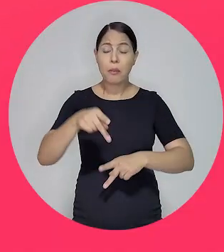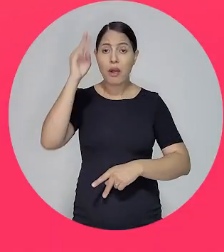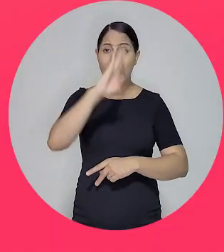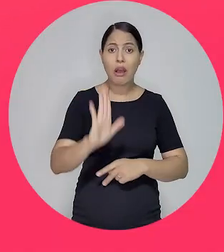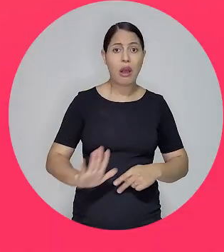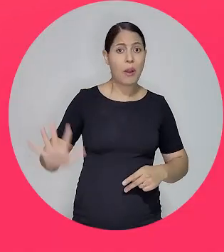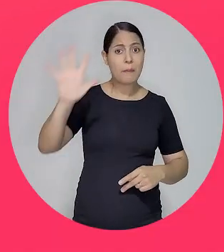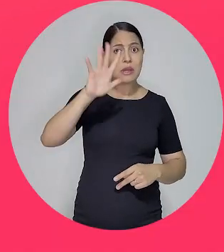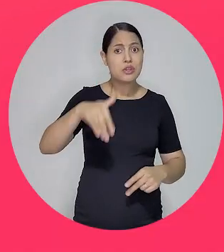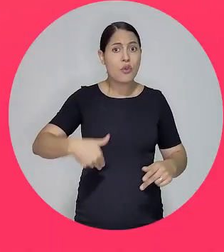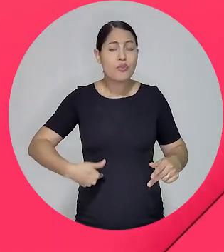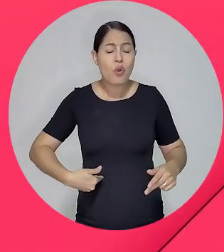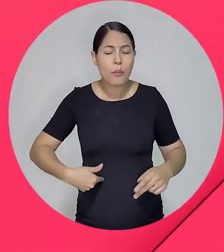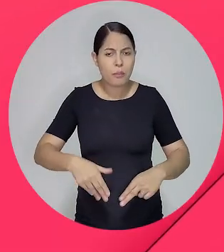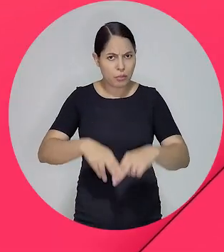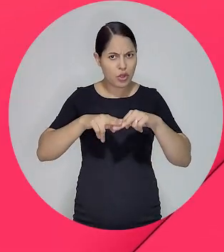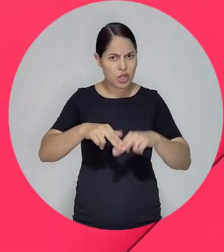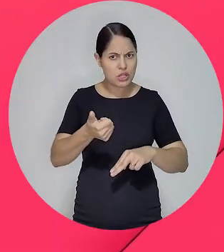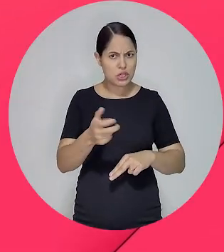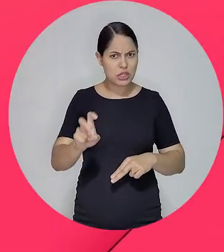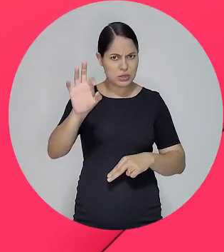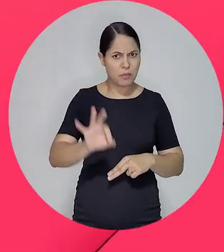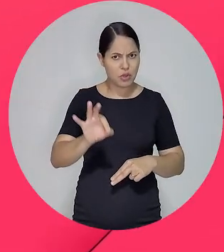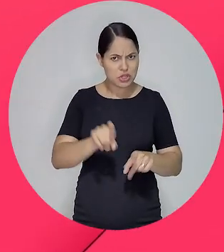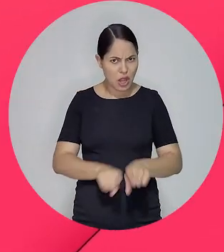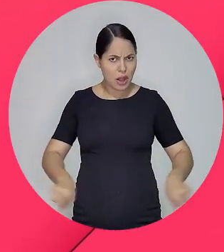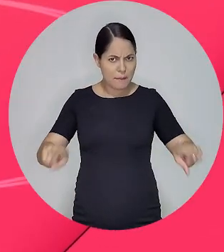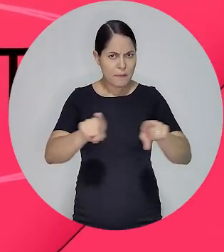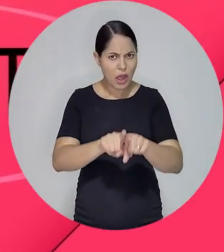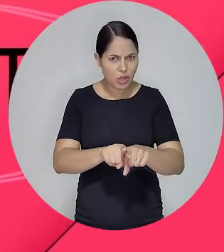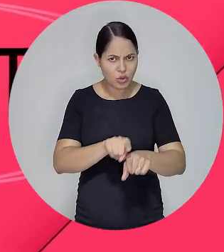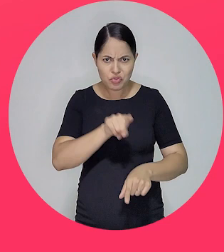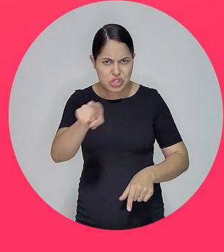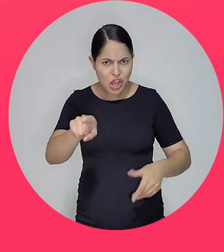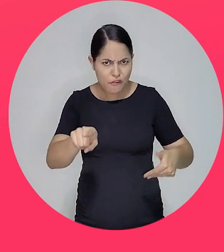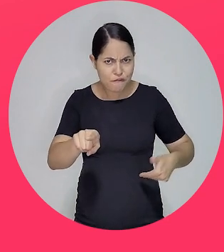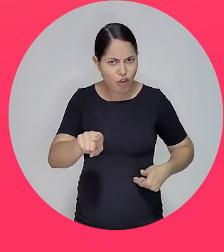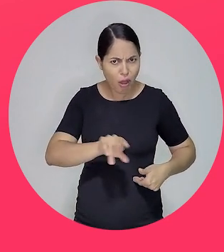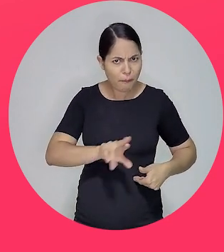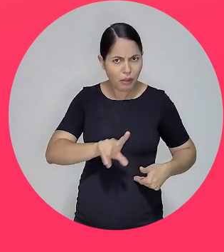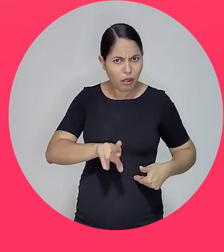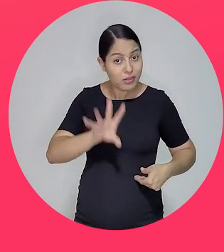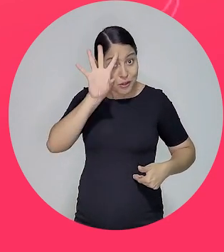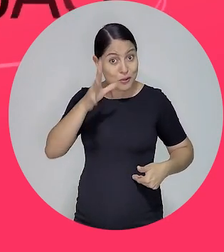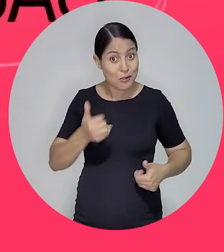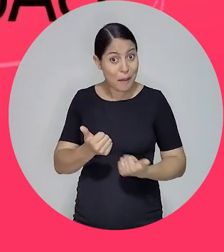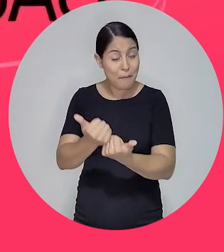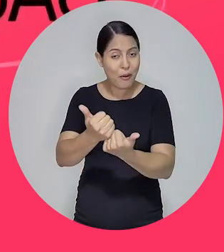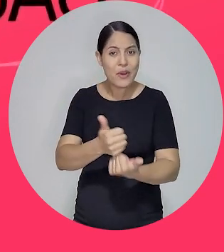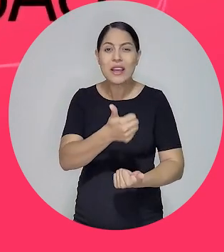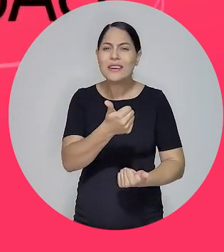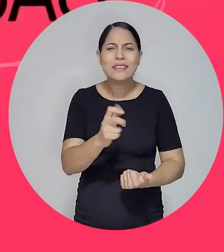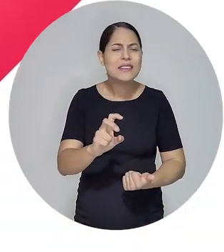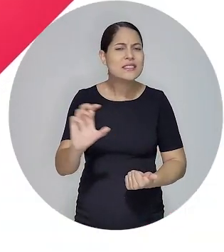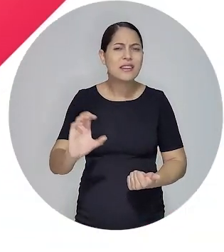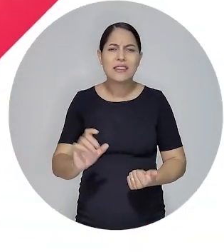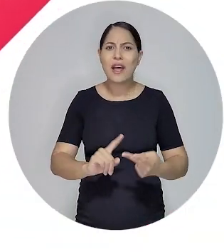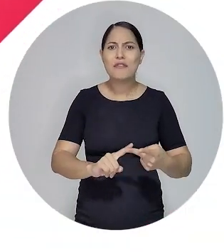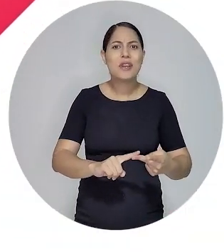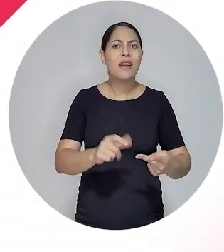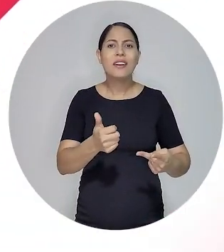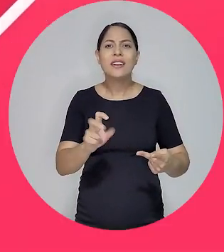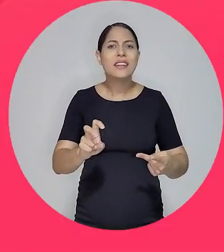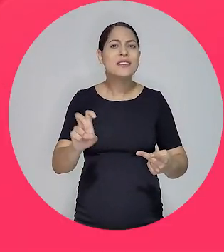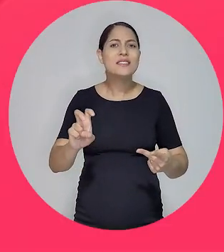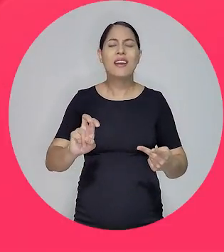da nossa população está passando fome. E é por esses 15% que precisamos fazer um pacto. Se você não passa fome, tem que ser parte da solução.